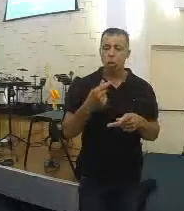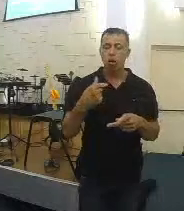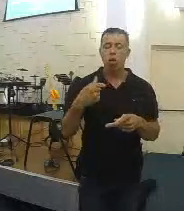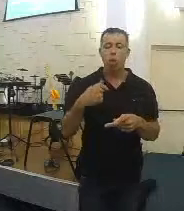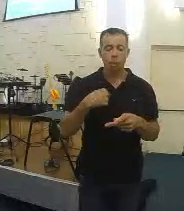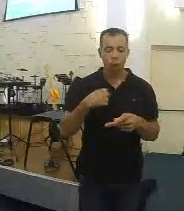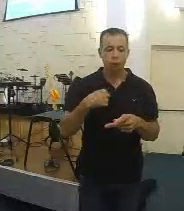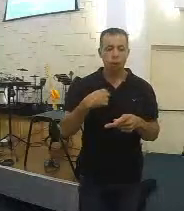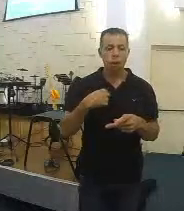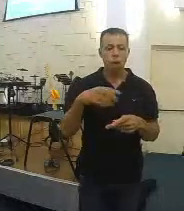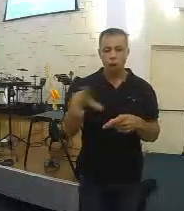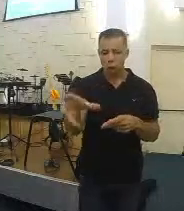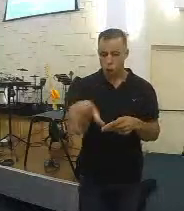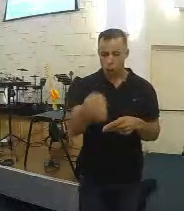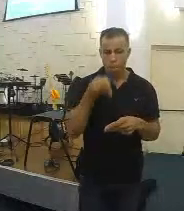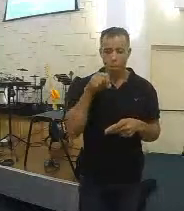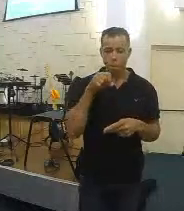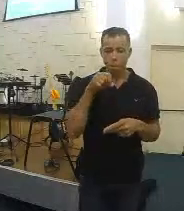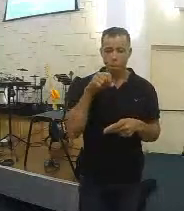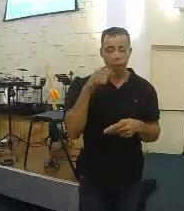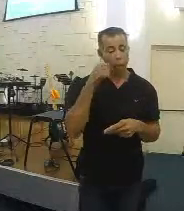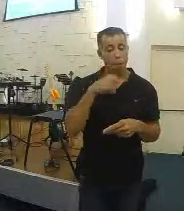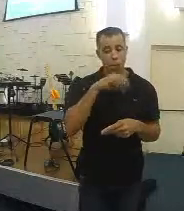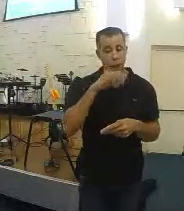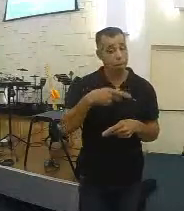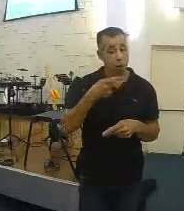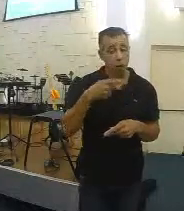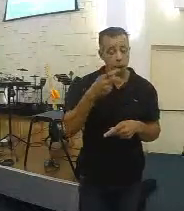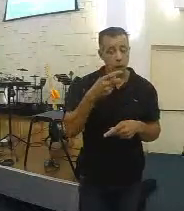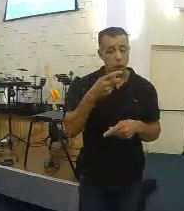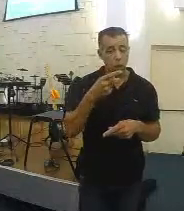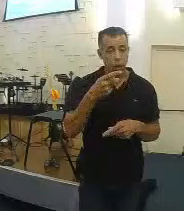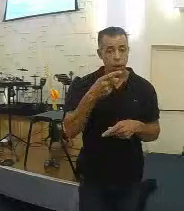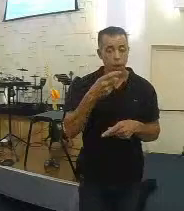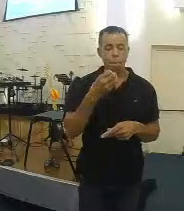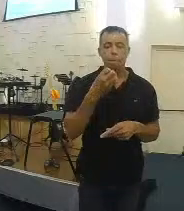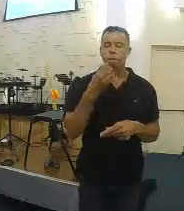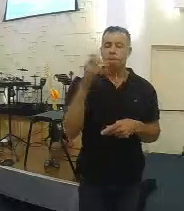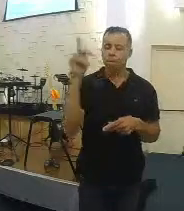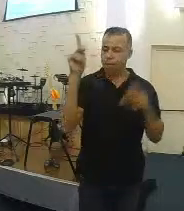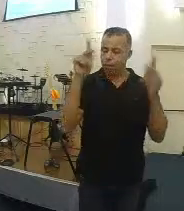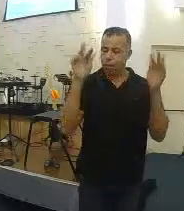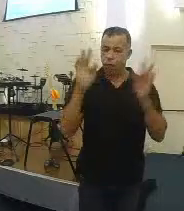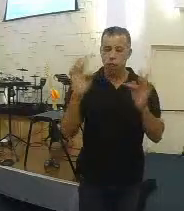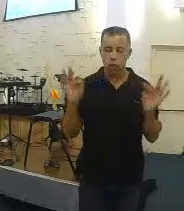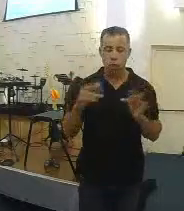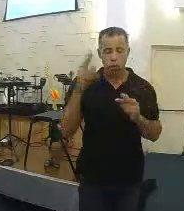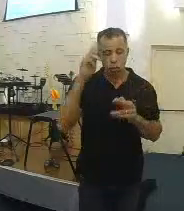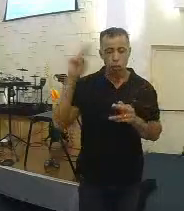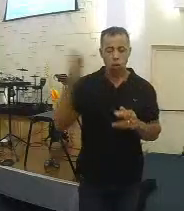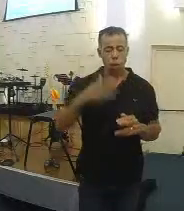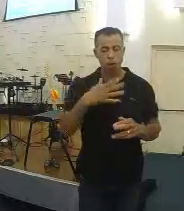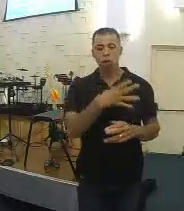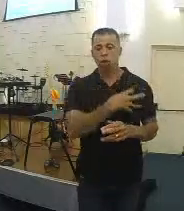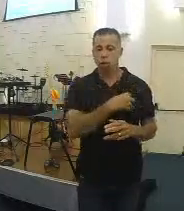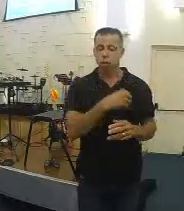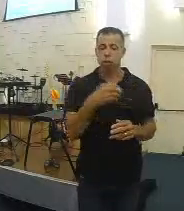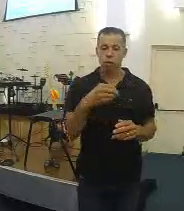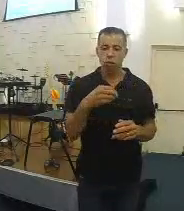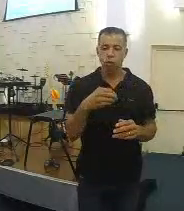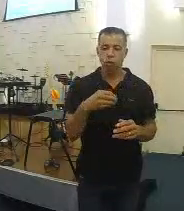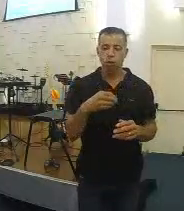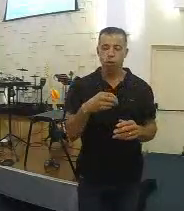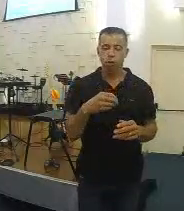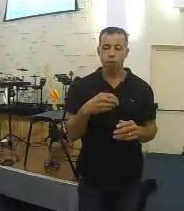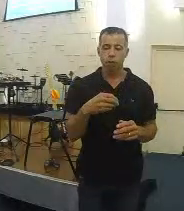tomei. Então lhe disse a mãe: Bendito do Senhor seja meu filho. Assim restituiu